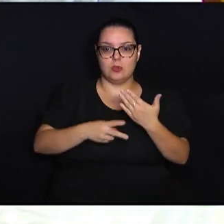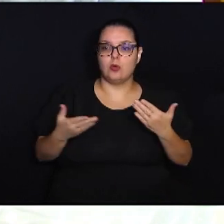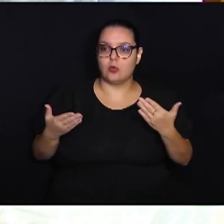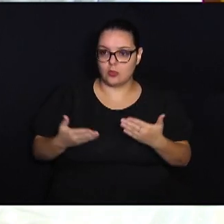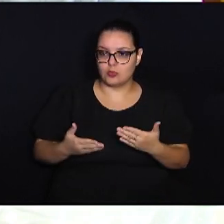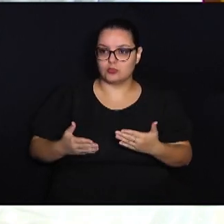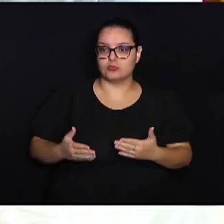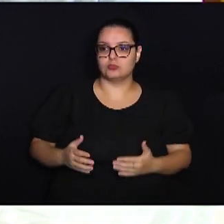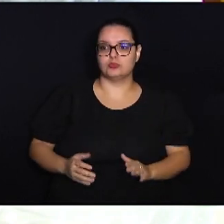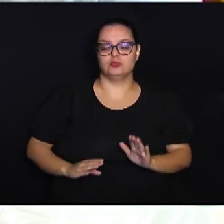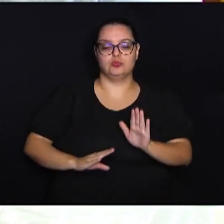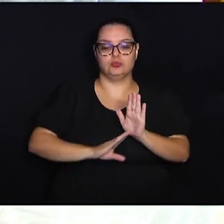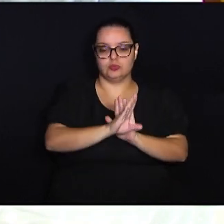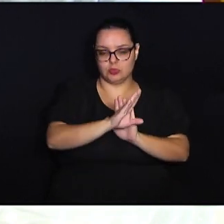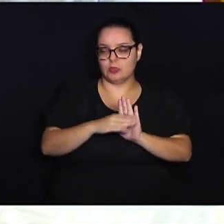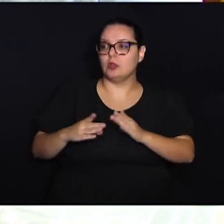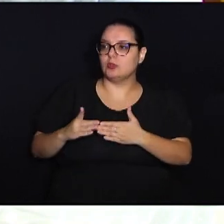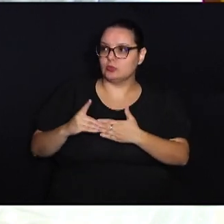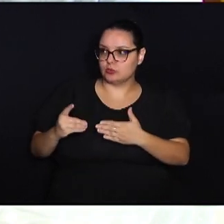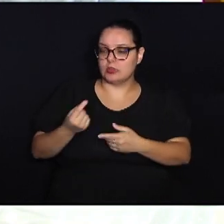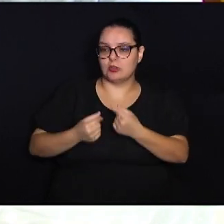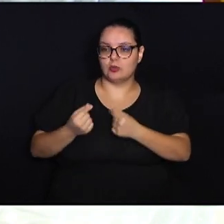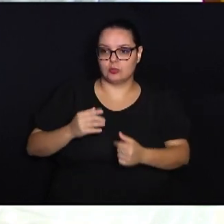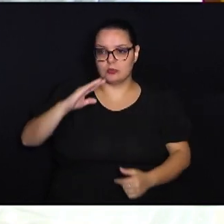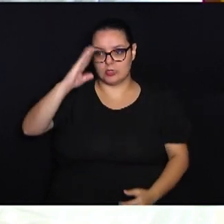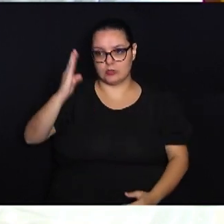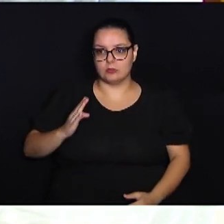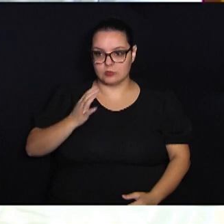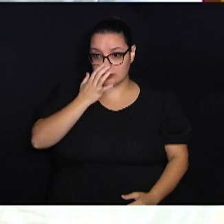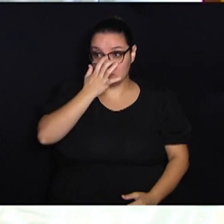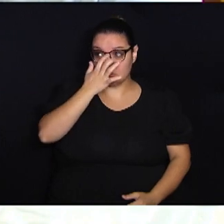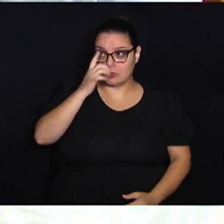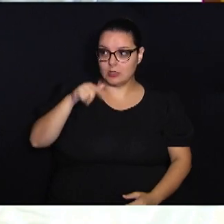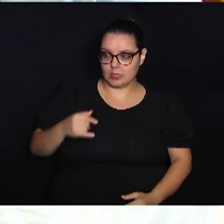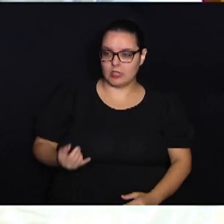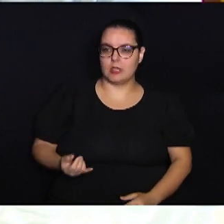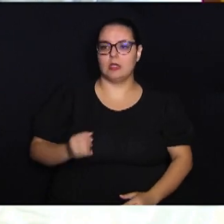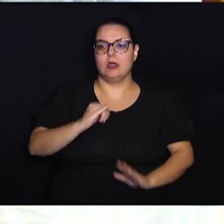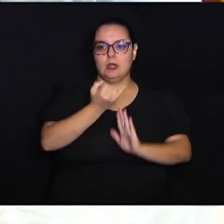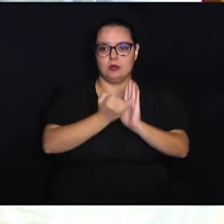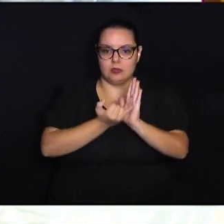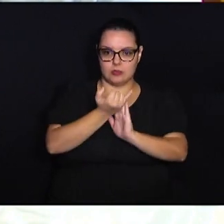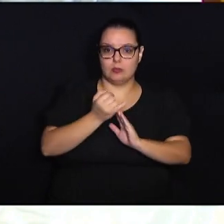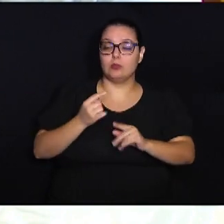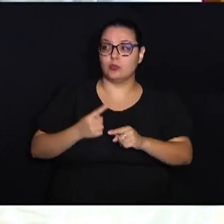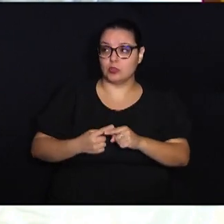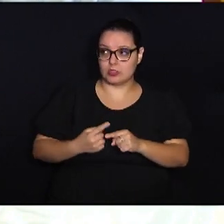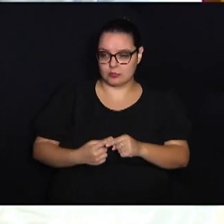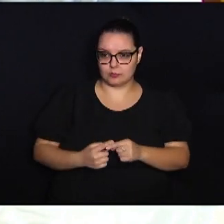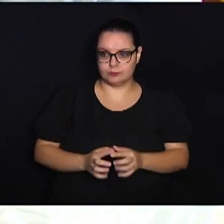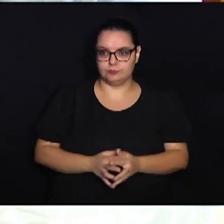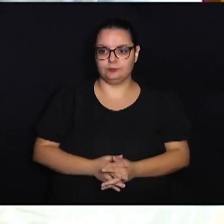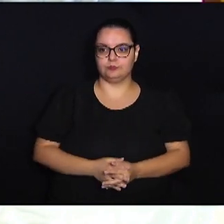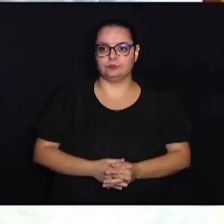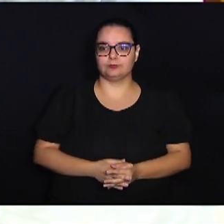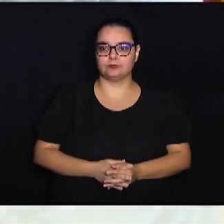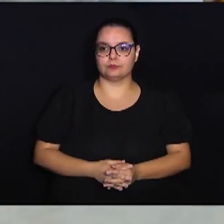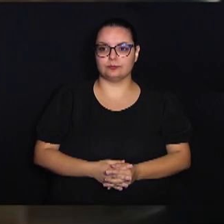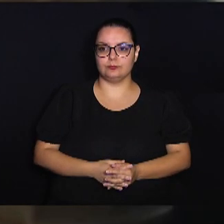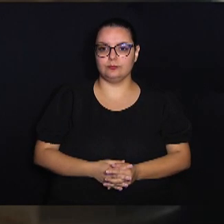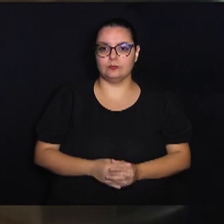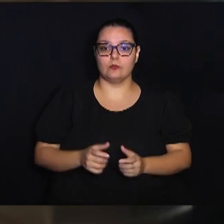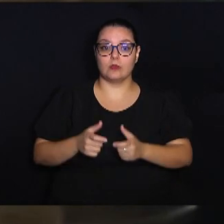o média-metragem conta com o apoio da organização não governamental Greenpeace e distribuição da